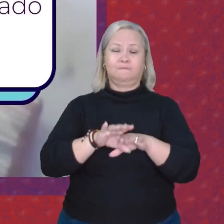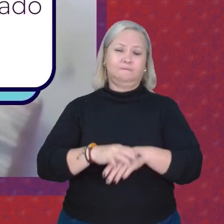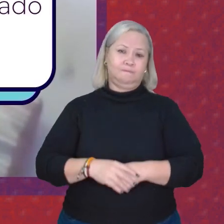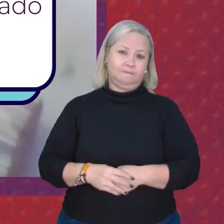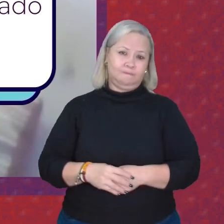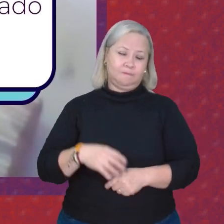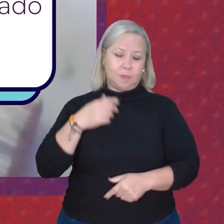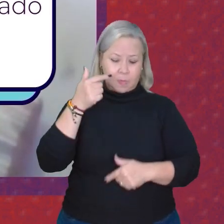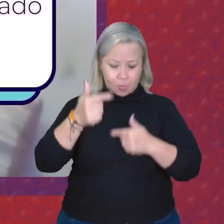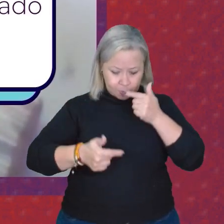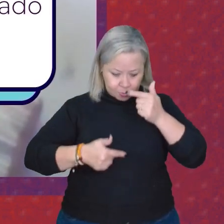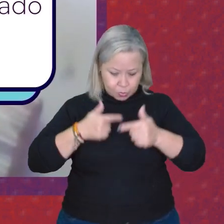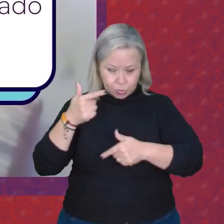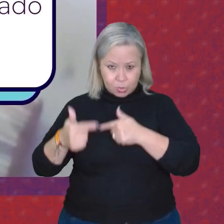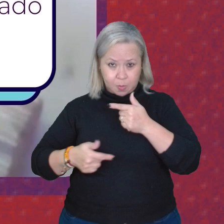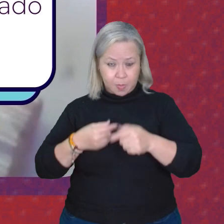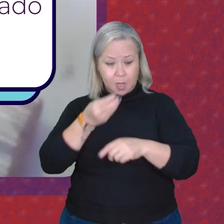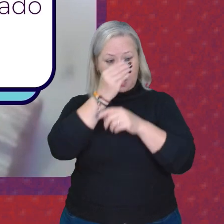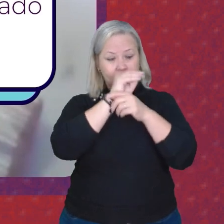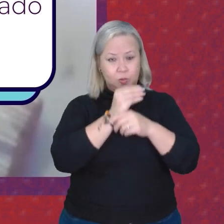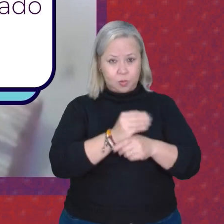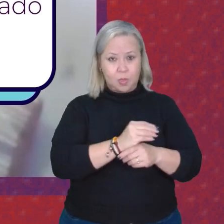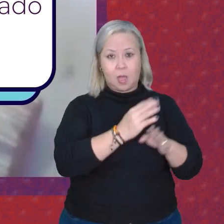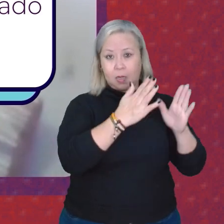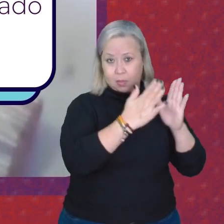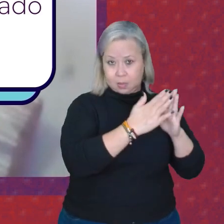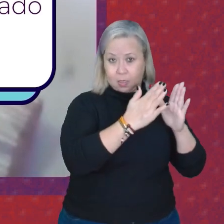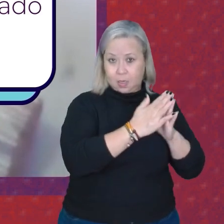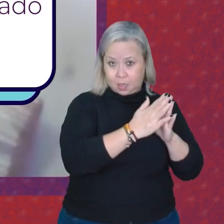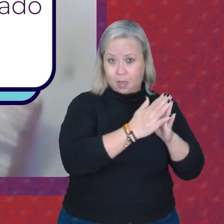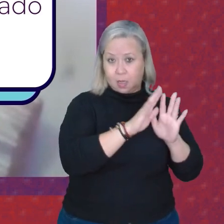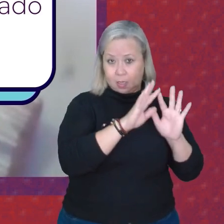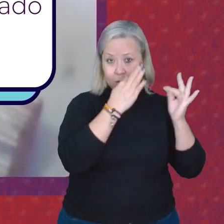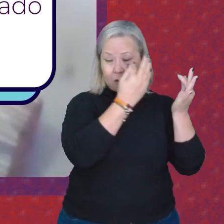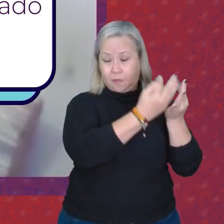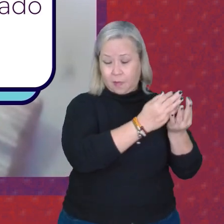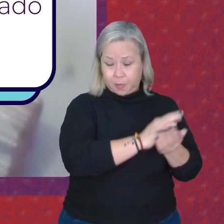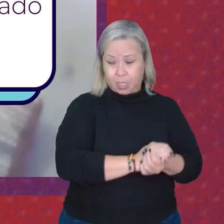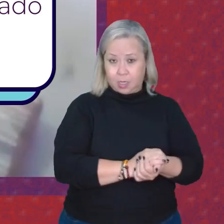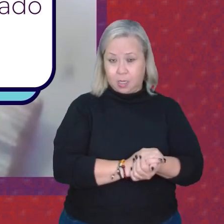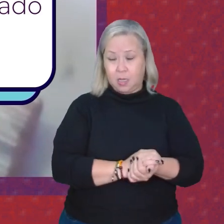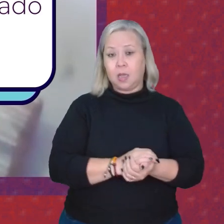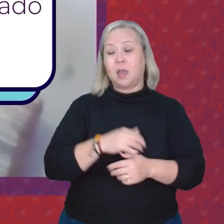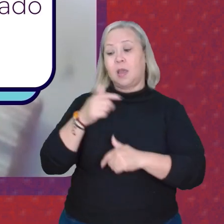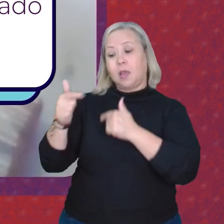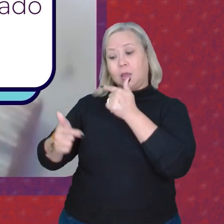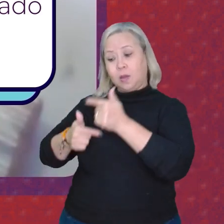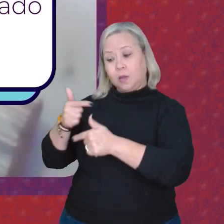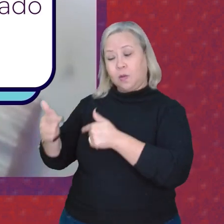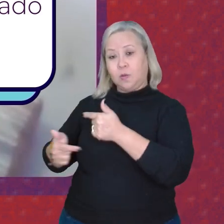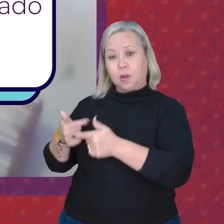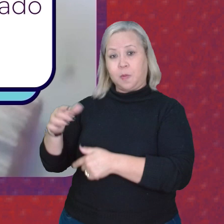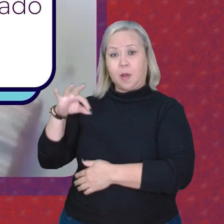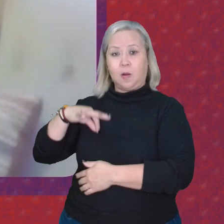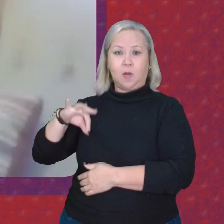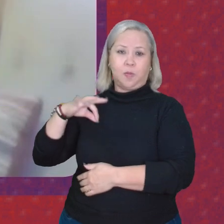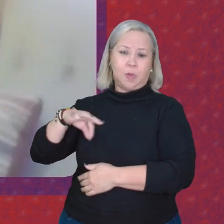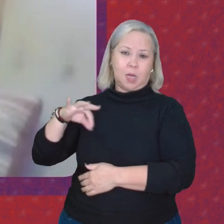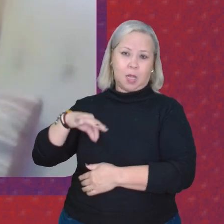o trabalho de cuidados com a casa, a família, e um trabalho